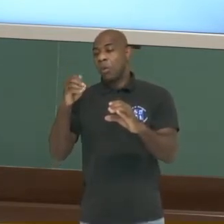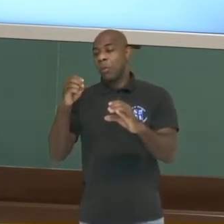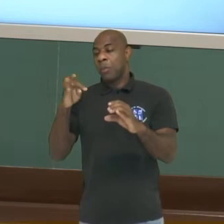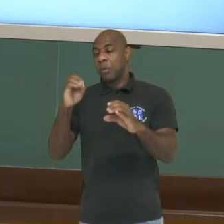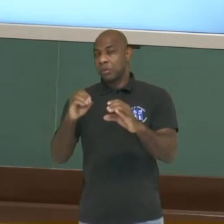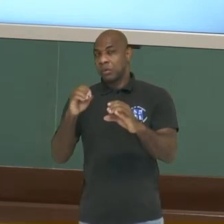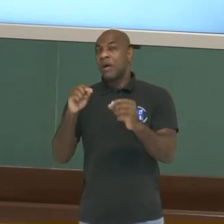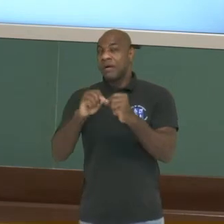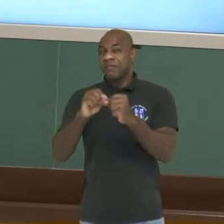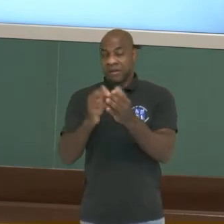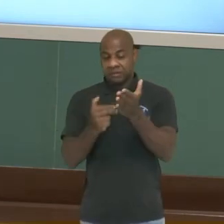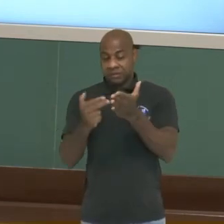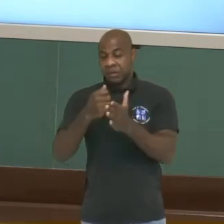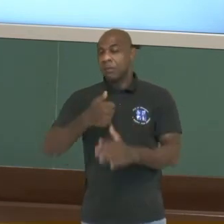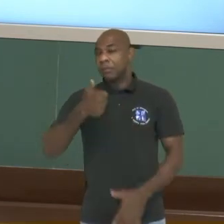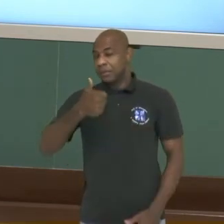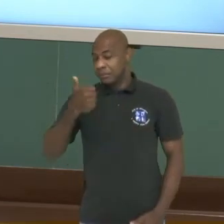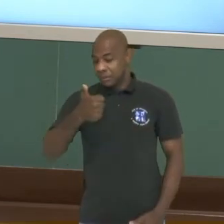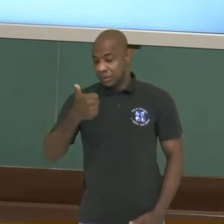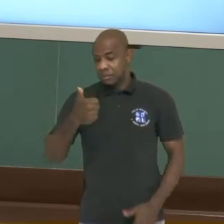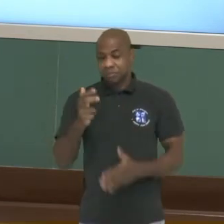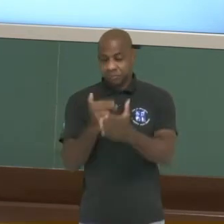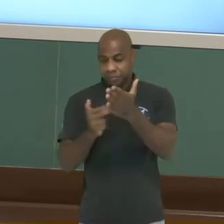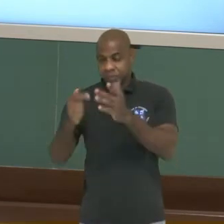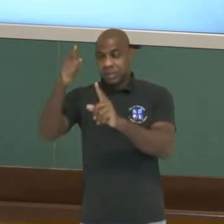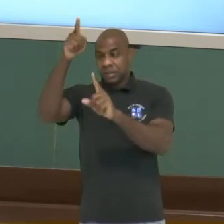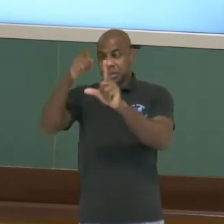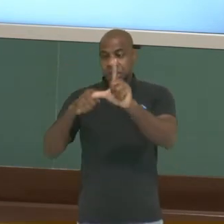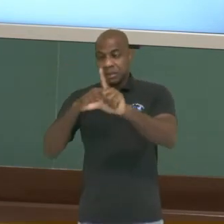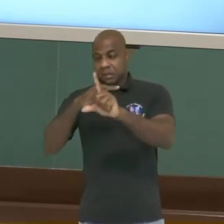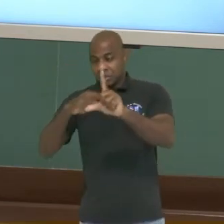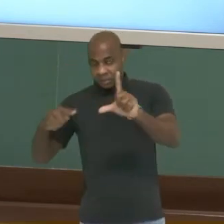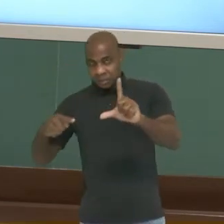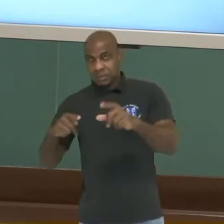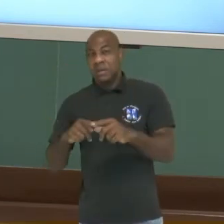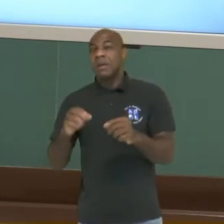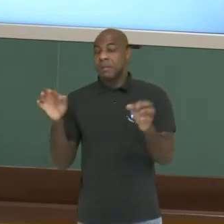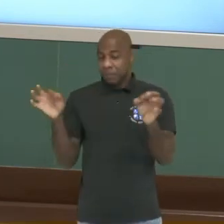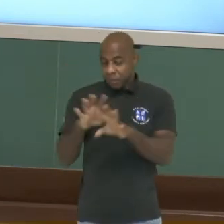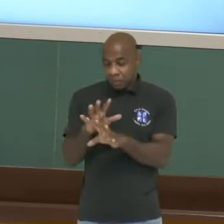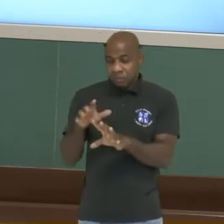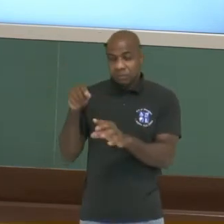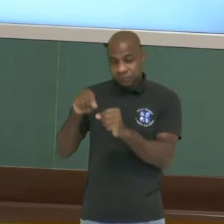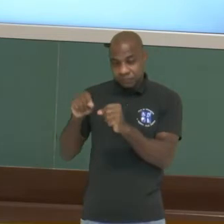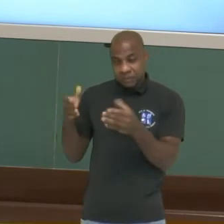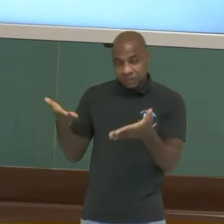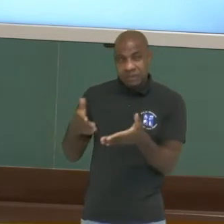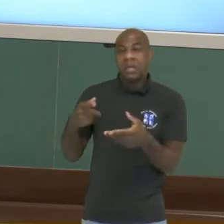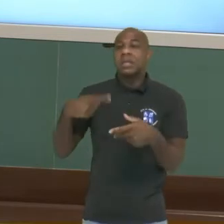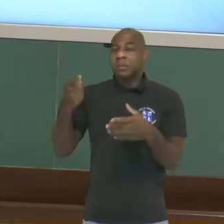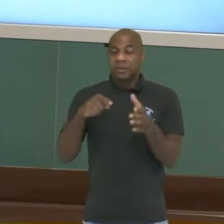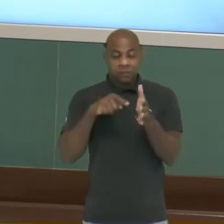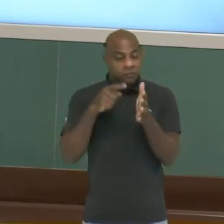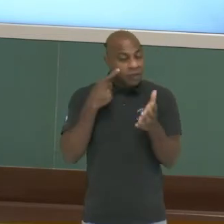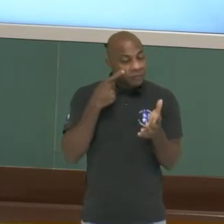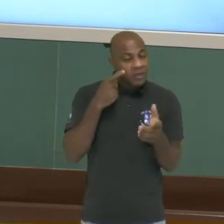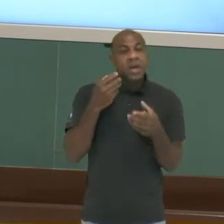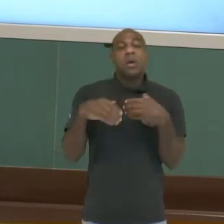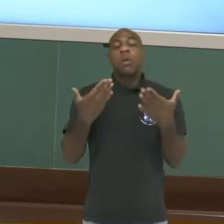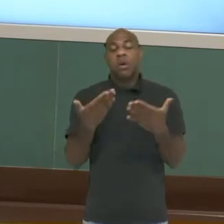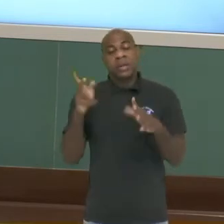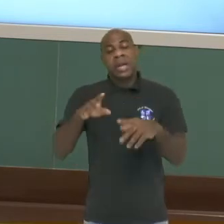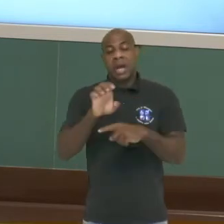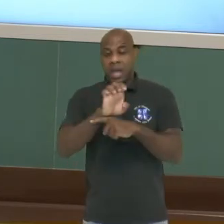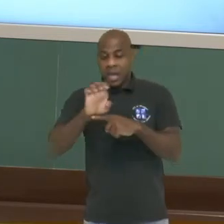de depois vocês resolverem. Feito isso, vocês vão verificar qual vai dar a equação, né?